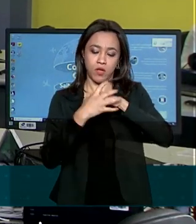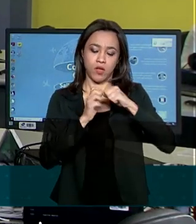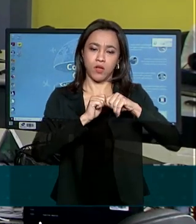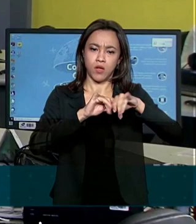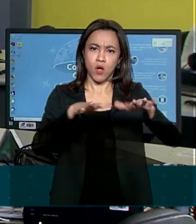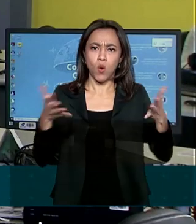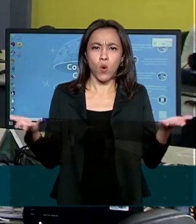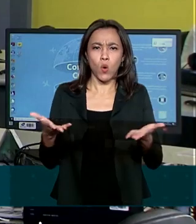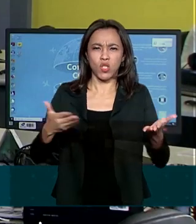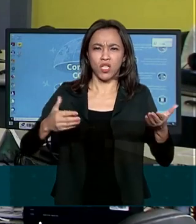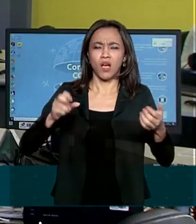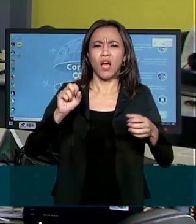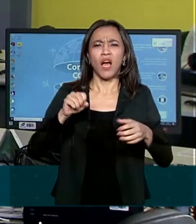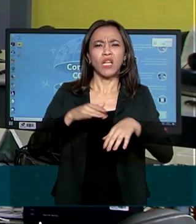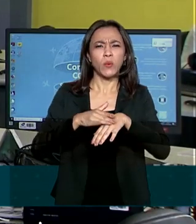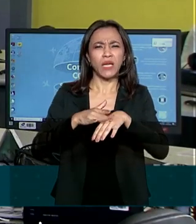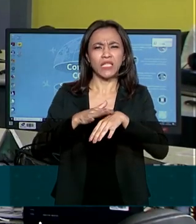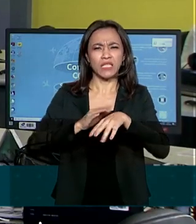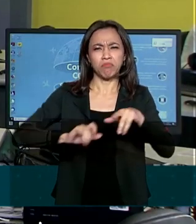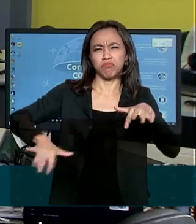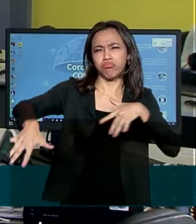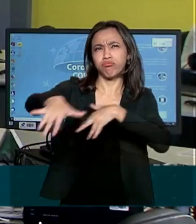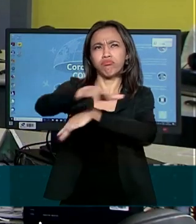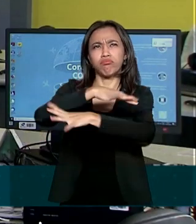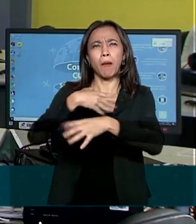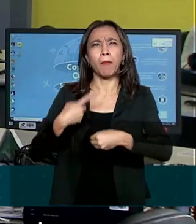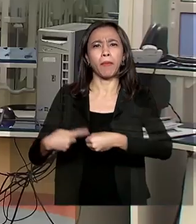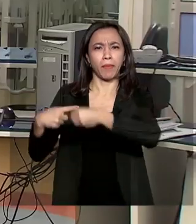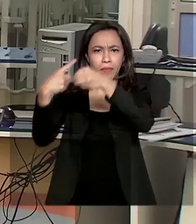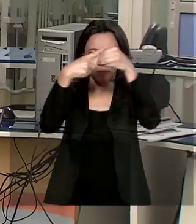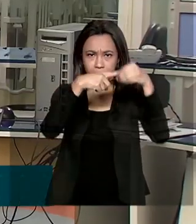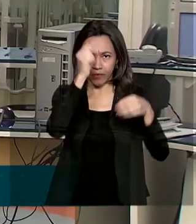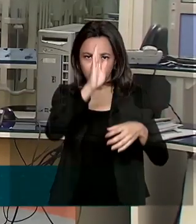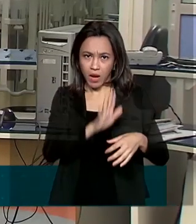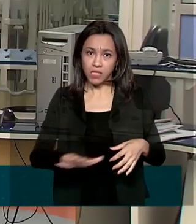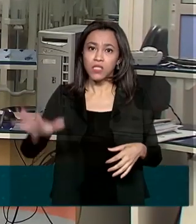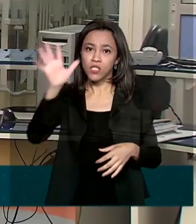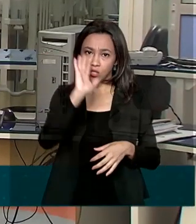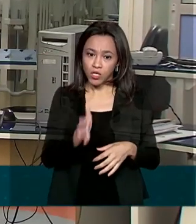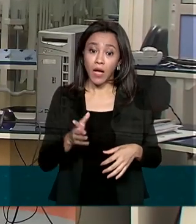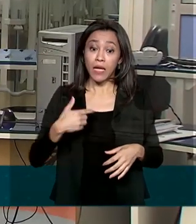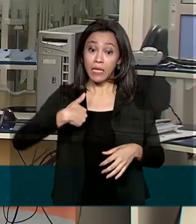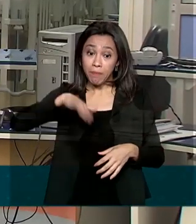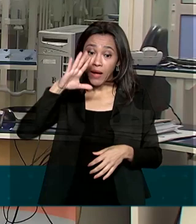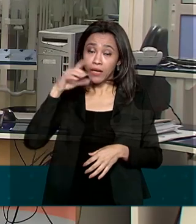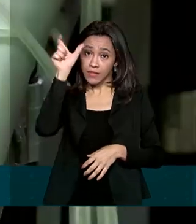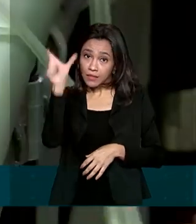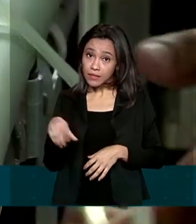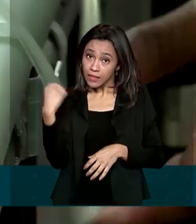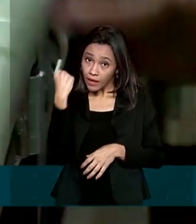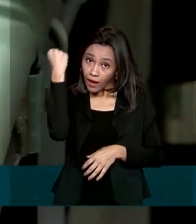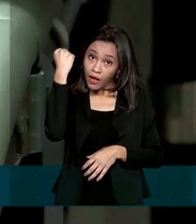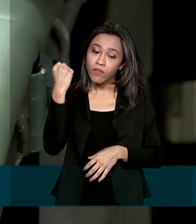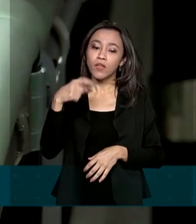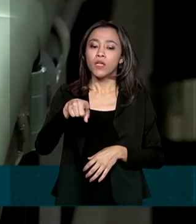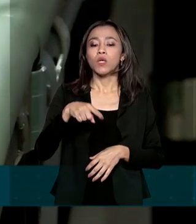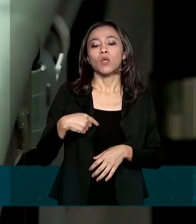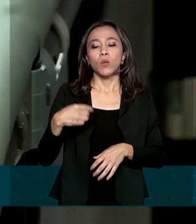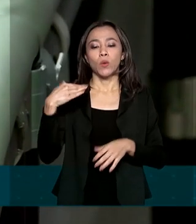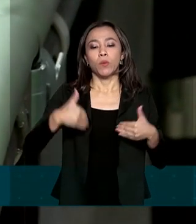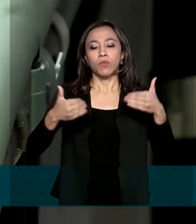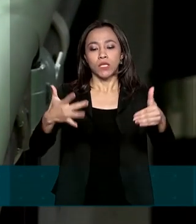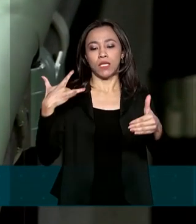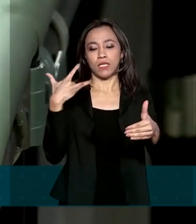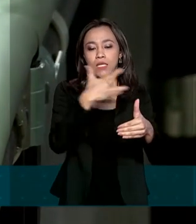doença circula em pouco mais da metade dos municípios brasileiros. E para tratar dos casos mais graves, o Ministério da Saúde entregou nos últimos